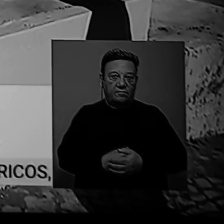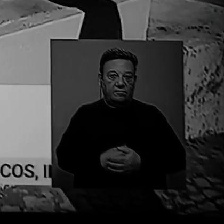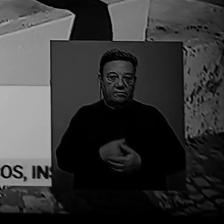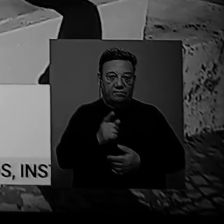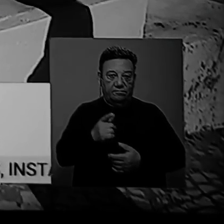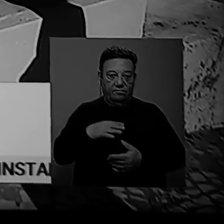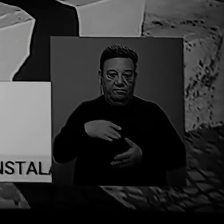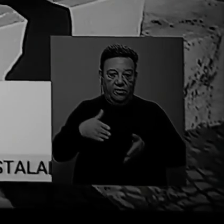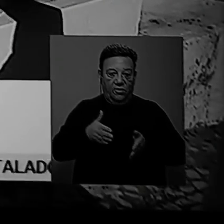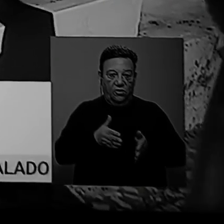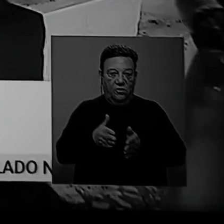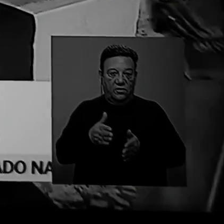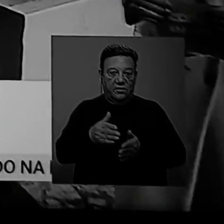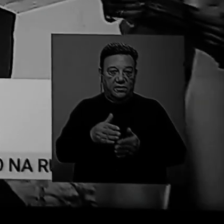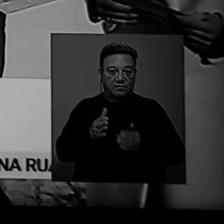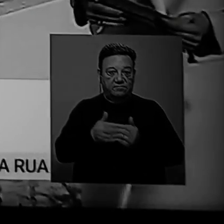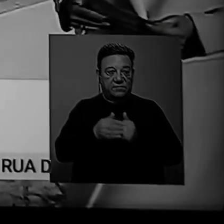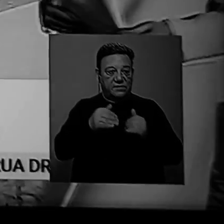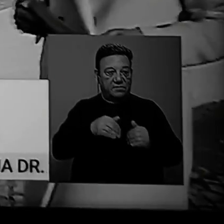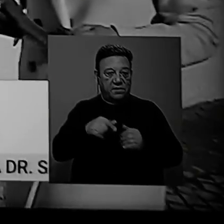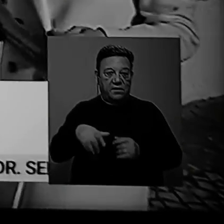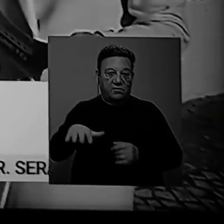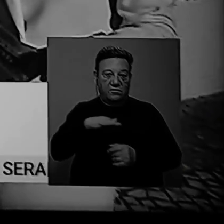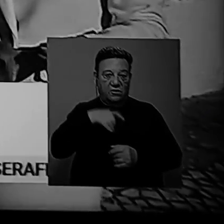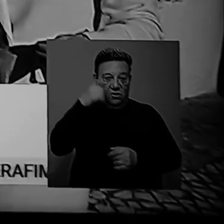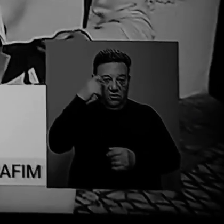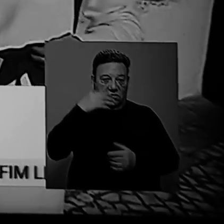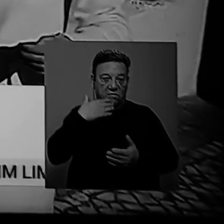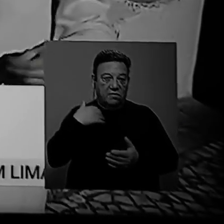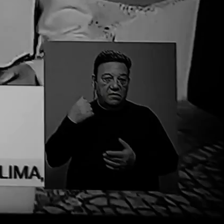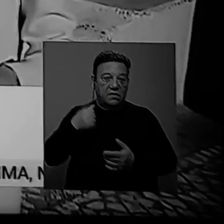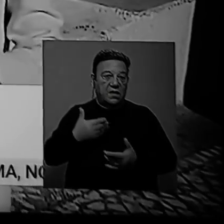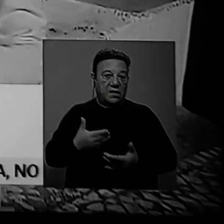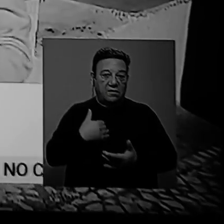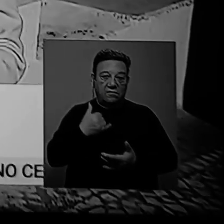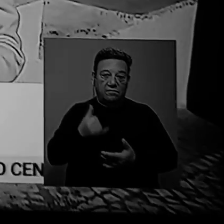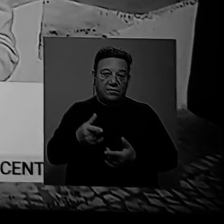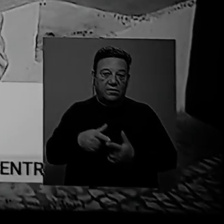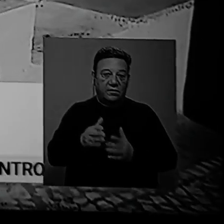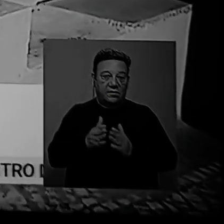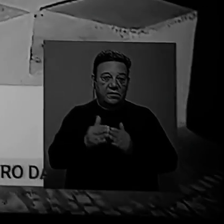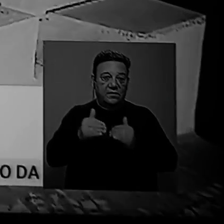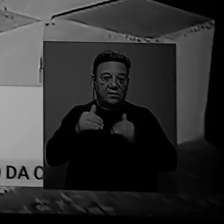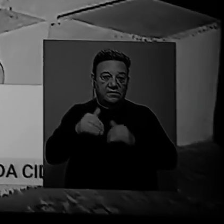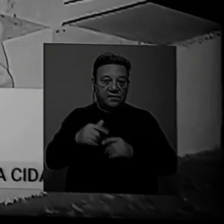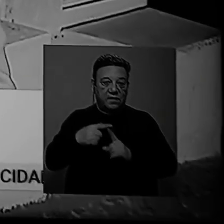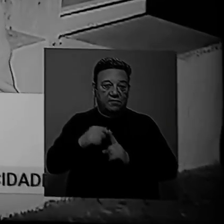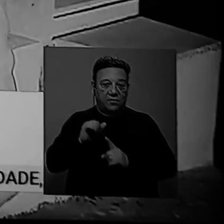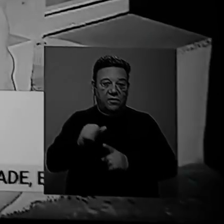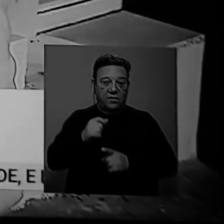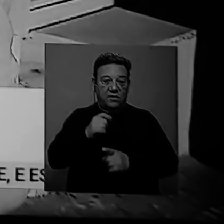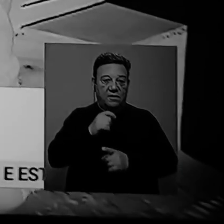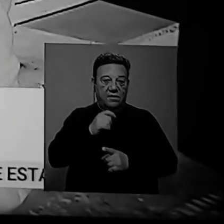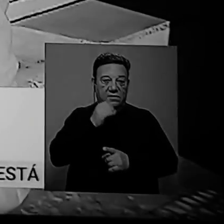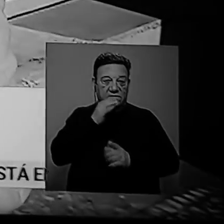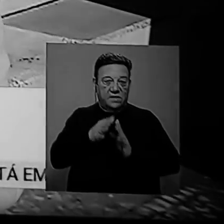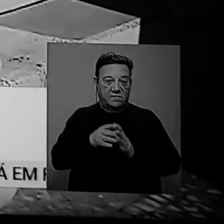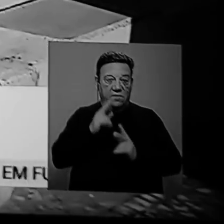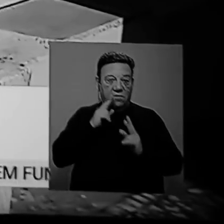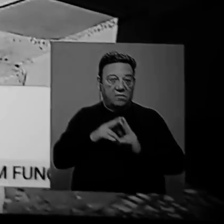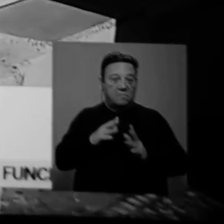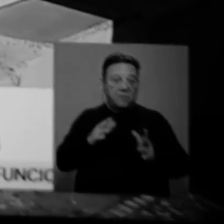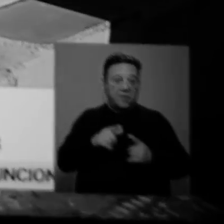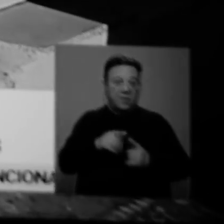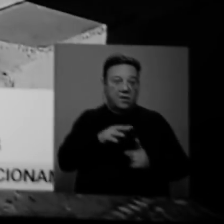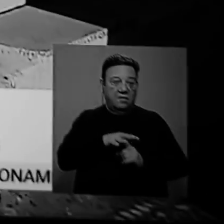Esta rota pelos cemitérios do Conselho de Louros traz-nos desta vez ao cemitério paroquial de Sacavém, onde aquilo que encontramos é sobretudo com